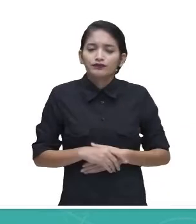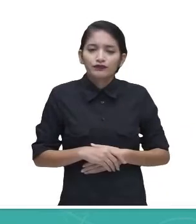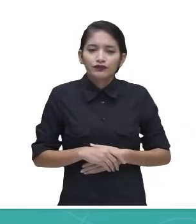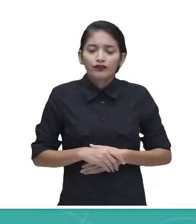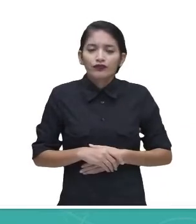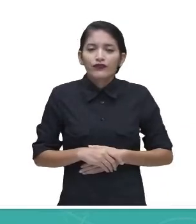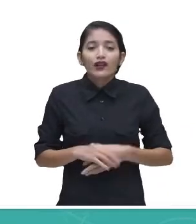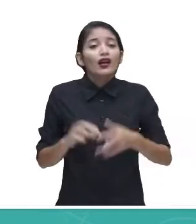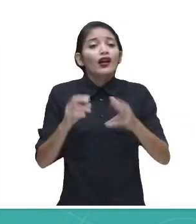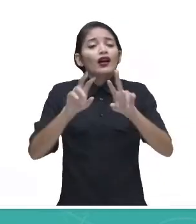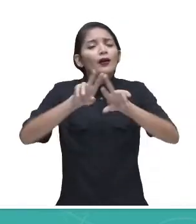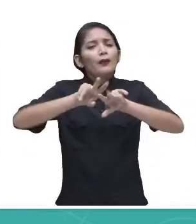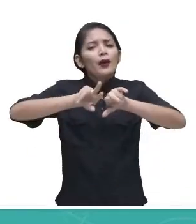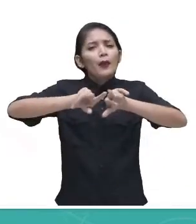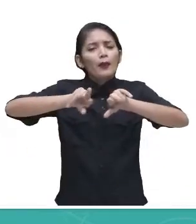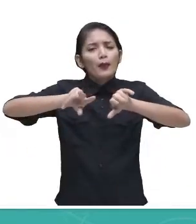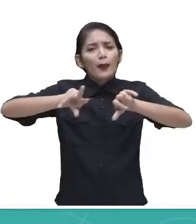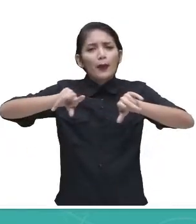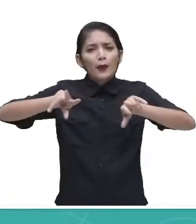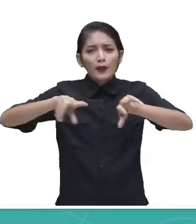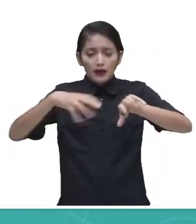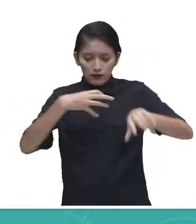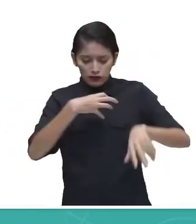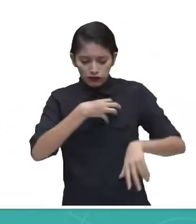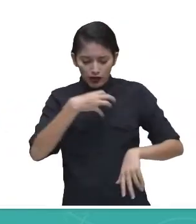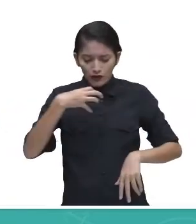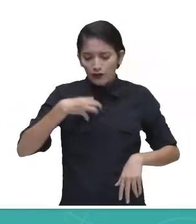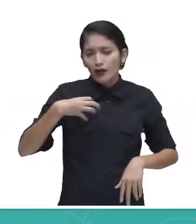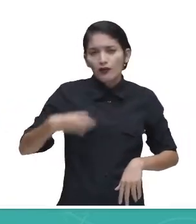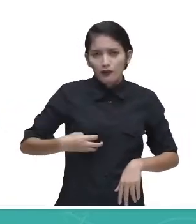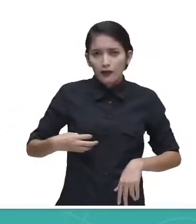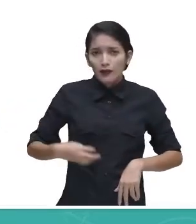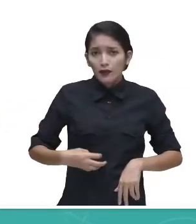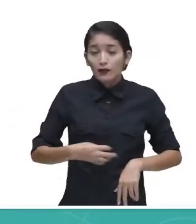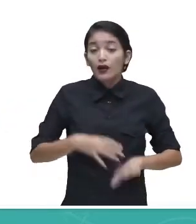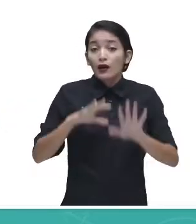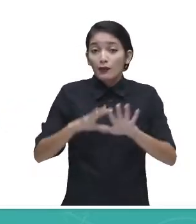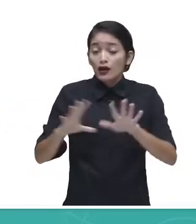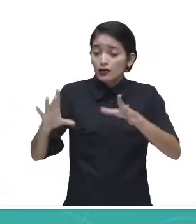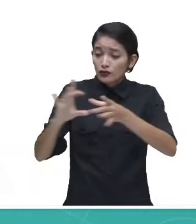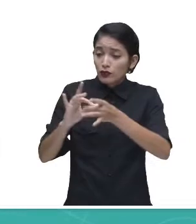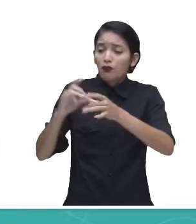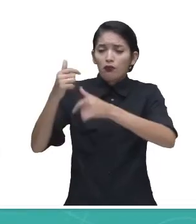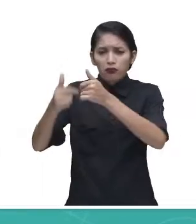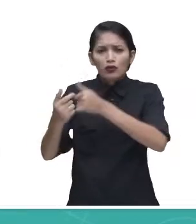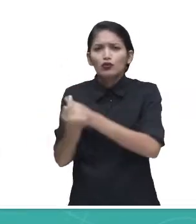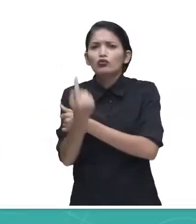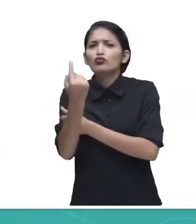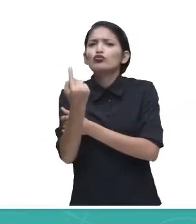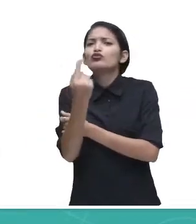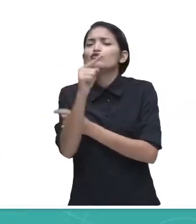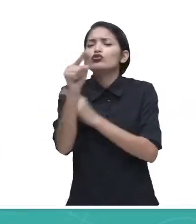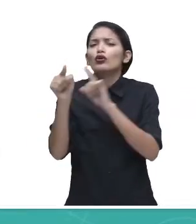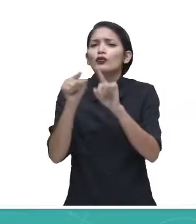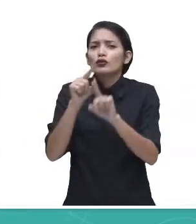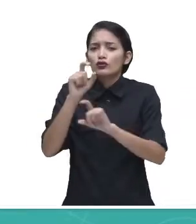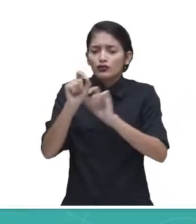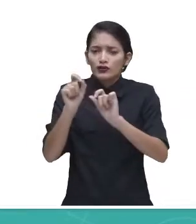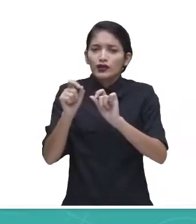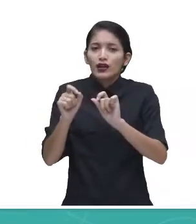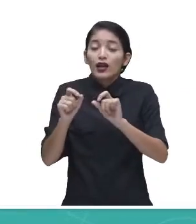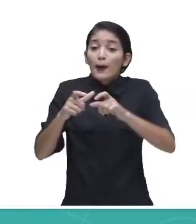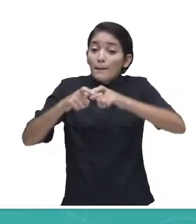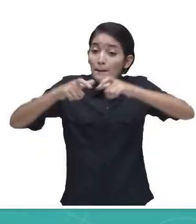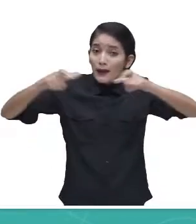por diferentes órgãos que trabalham juntos para desempenhar uma função ainda